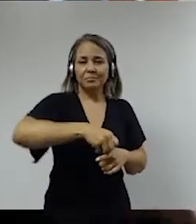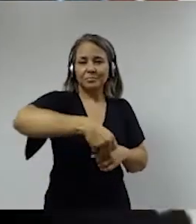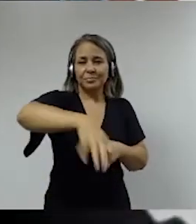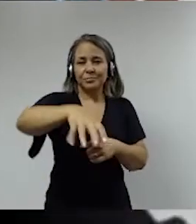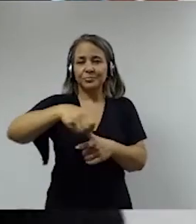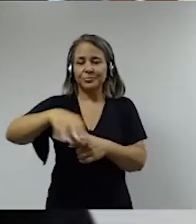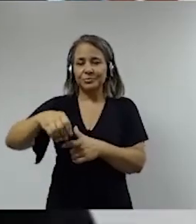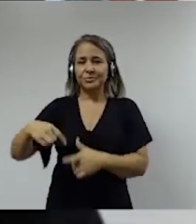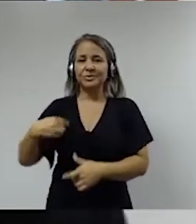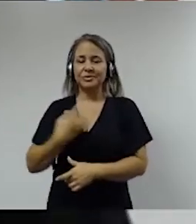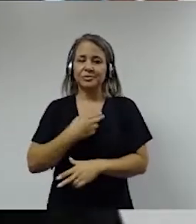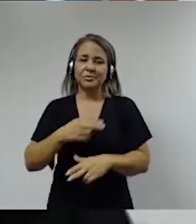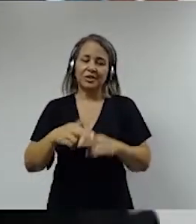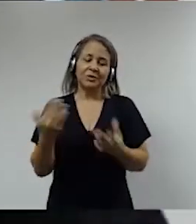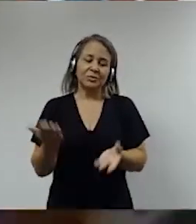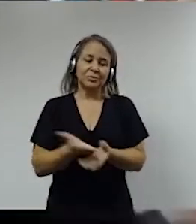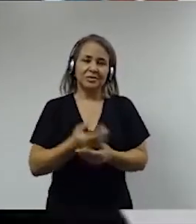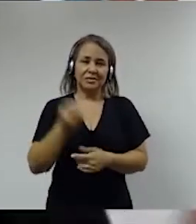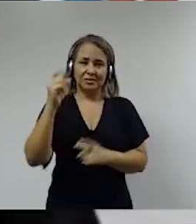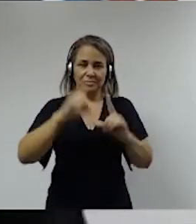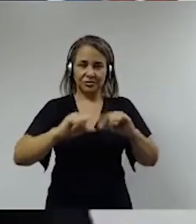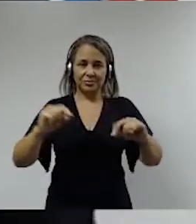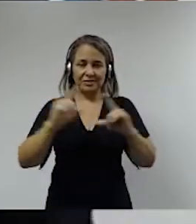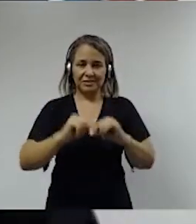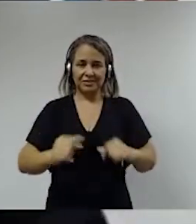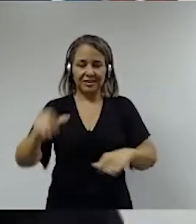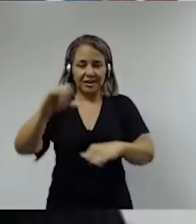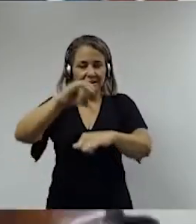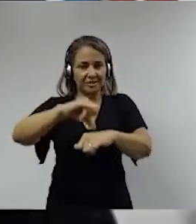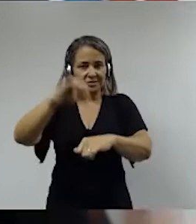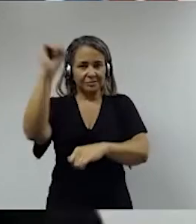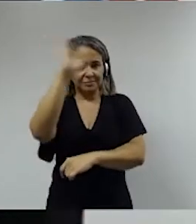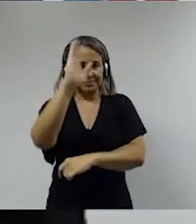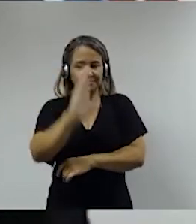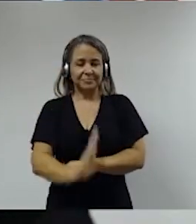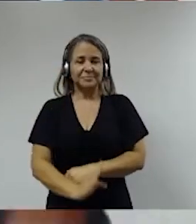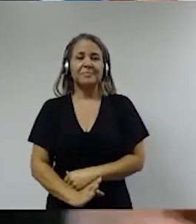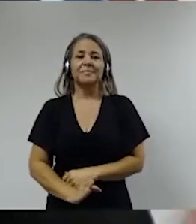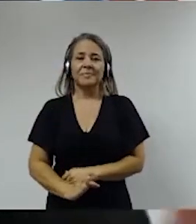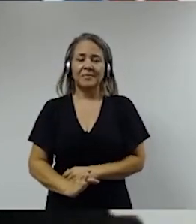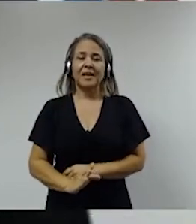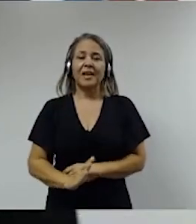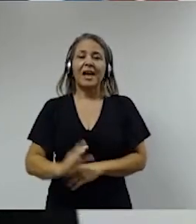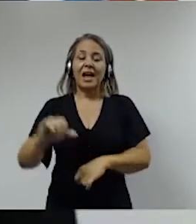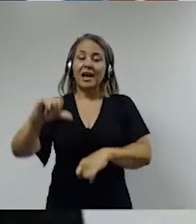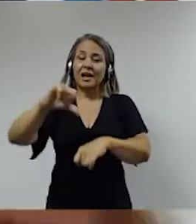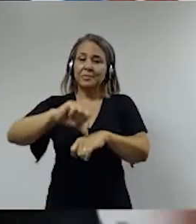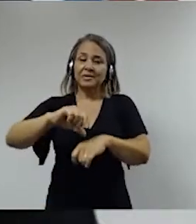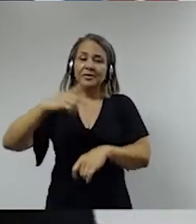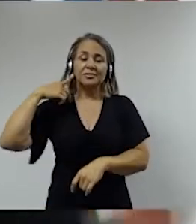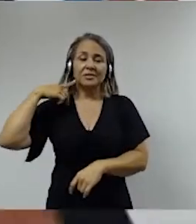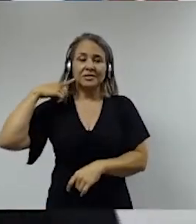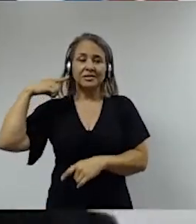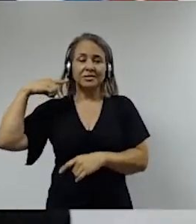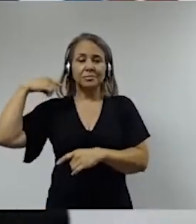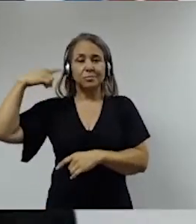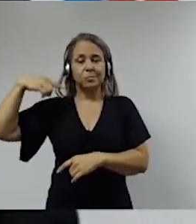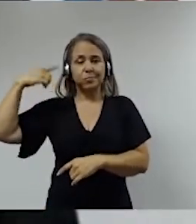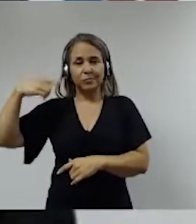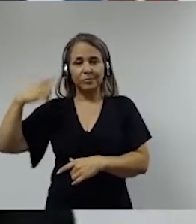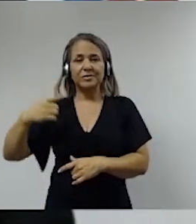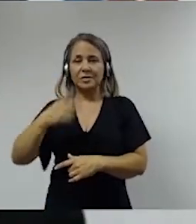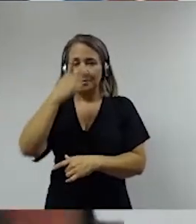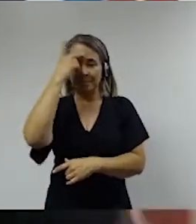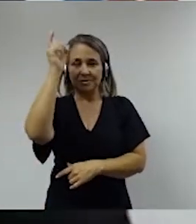em razão dos processos de Brasília, sendo a grande capital deste país, a grande capital da advocacia, na pessoa da Raquel. Estendo